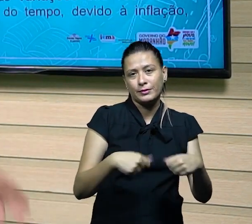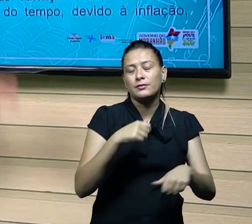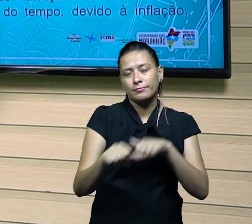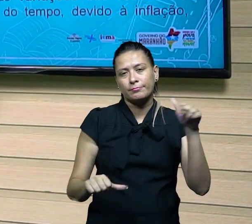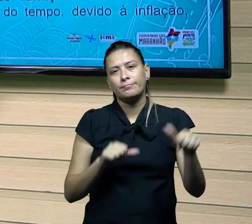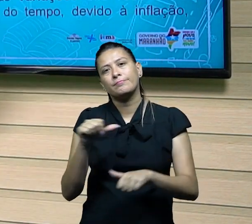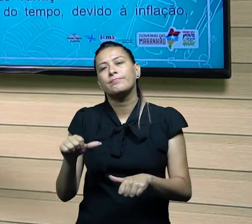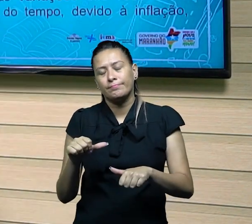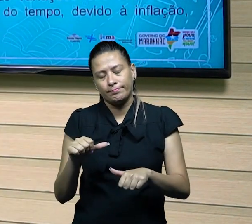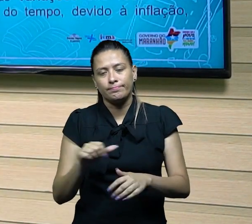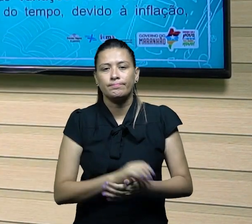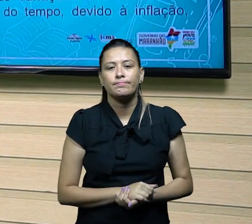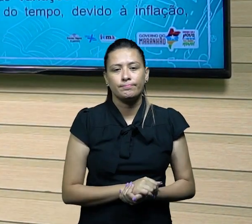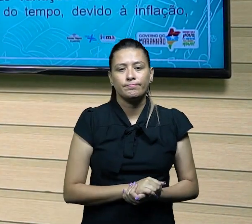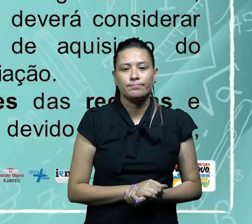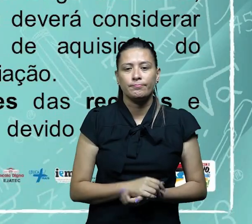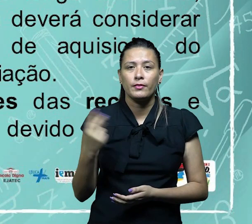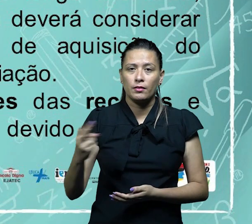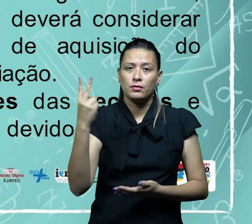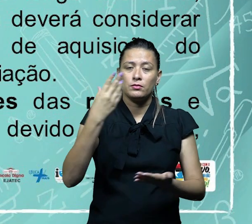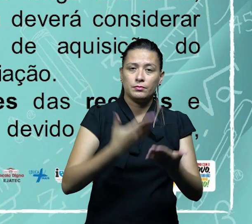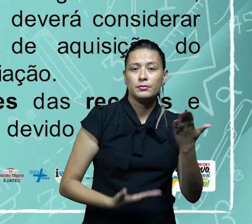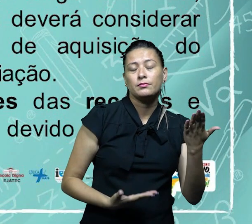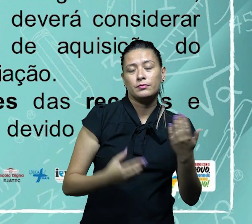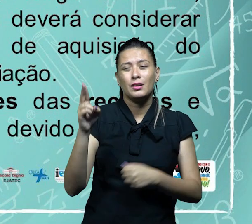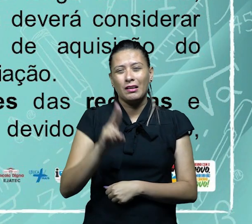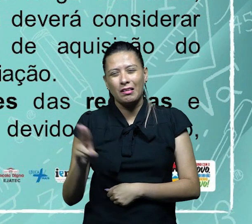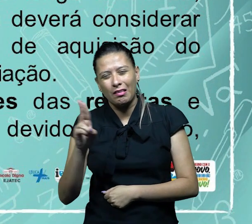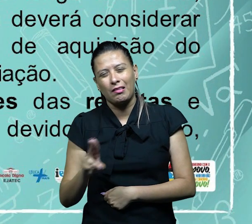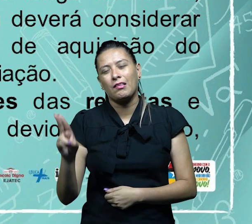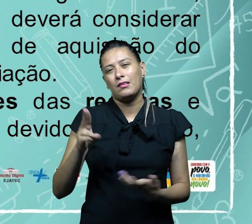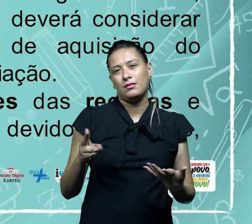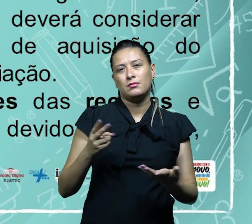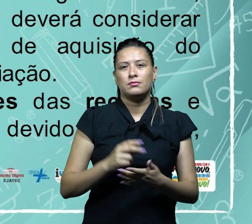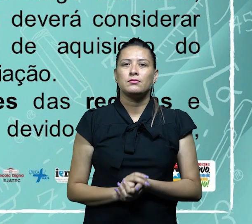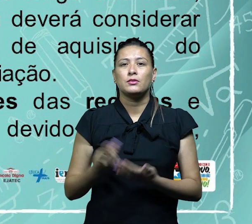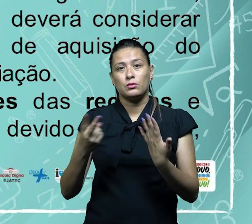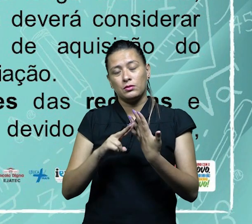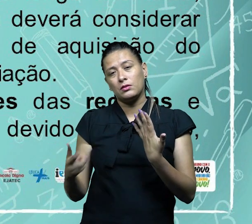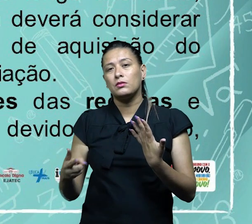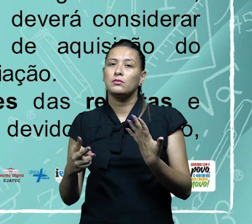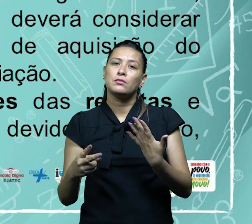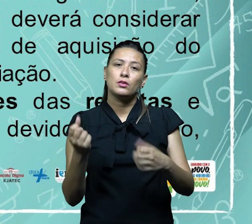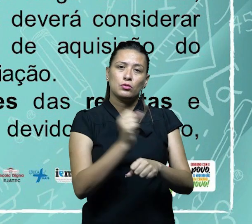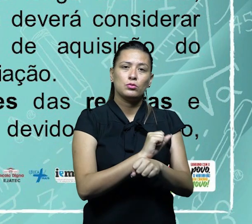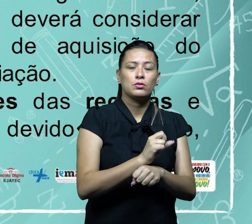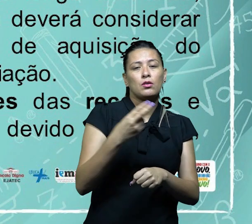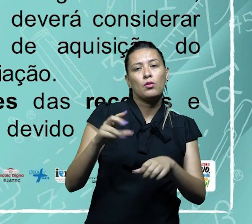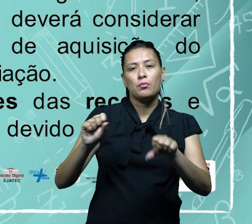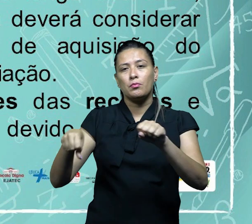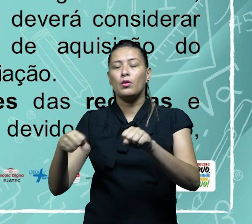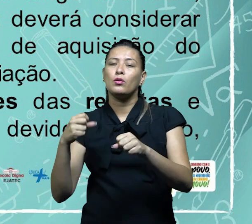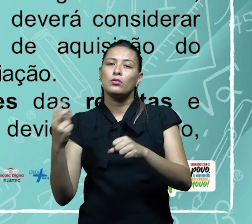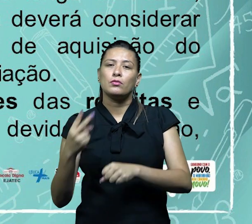ele está sendo depreciado com o tempo, certinho? No exemplo do dilema Da bicicleta, na situação da Júlia, tá?